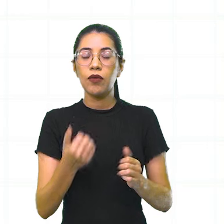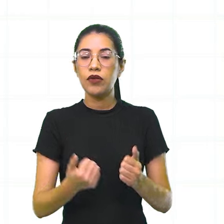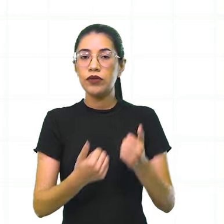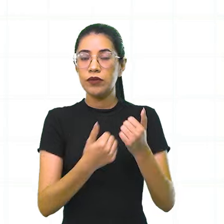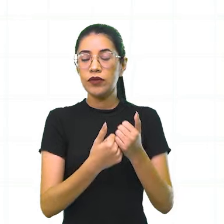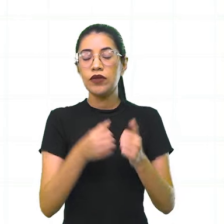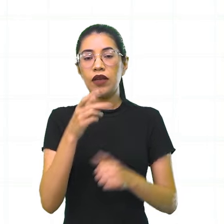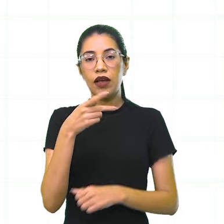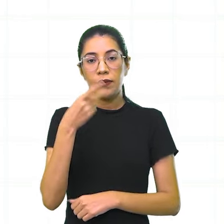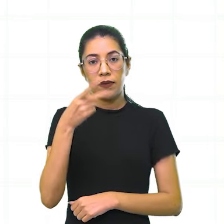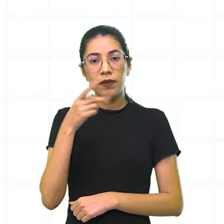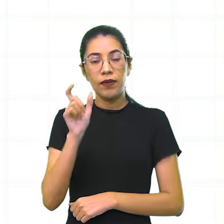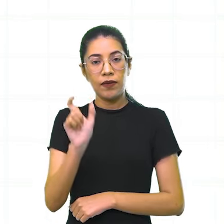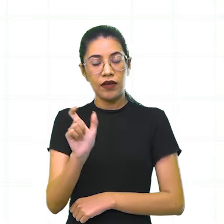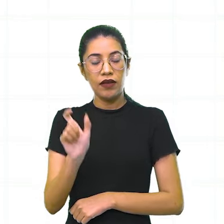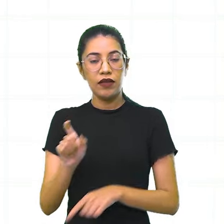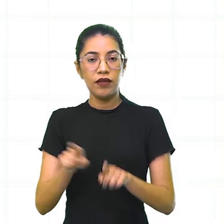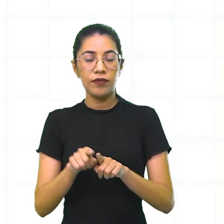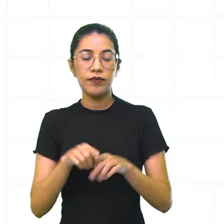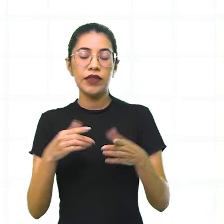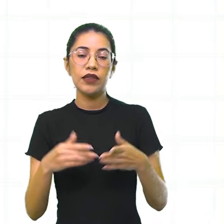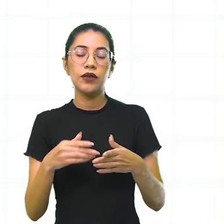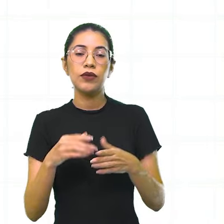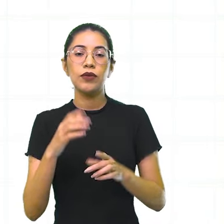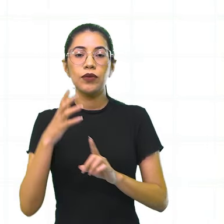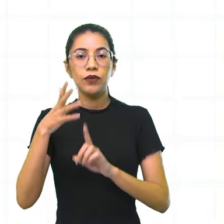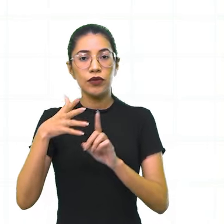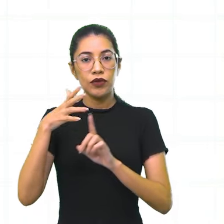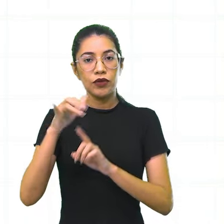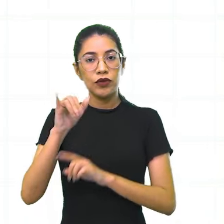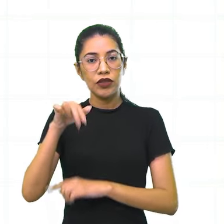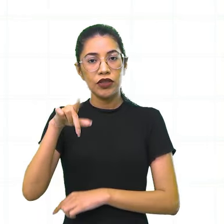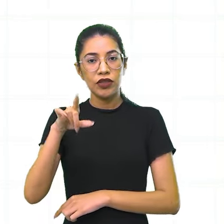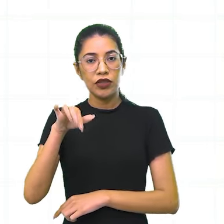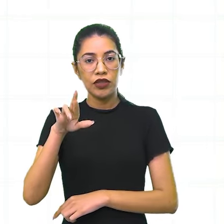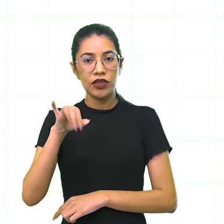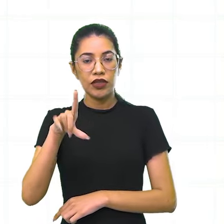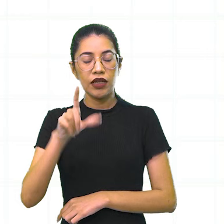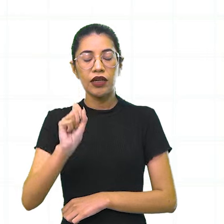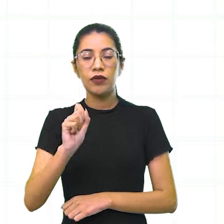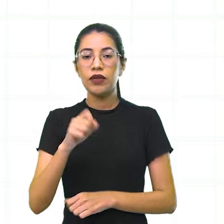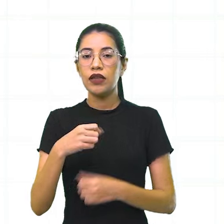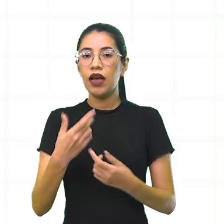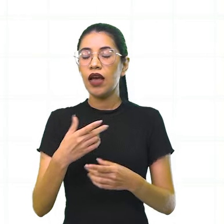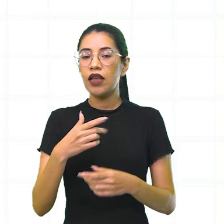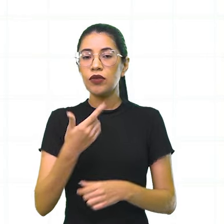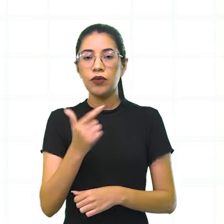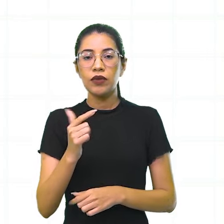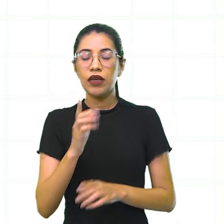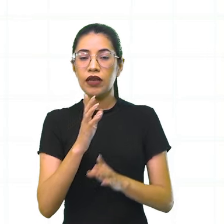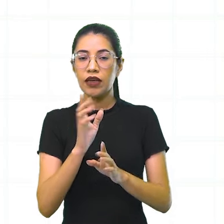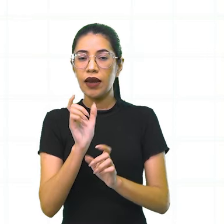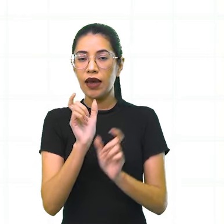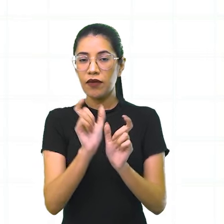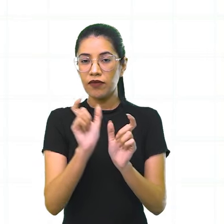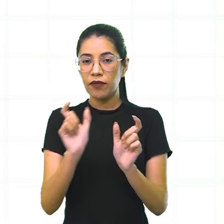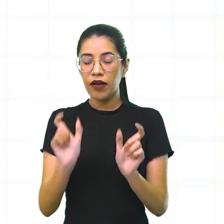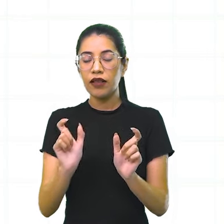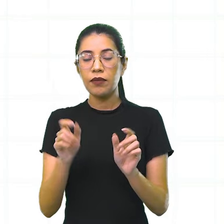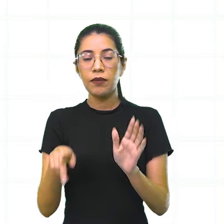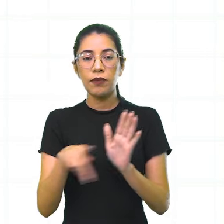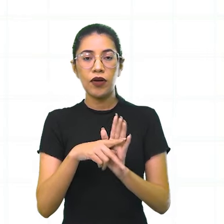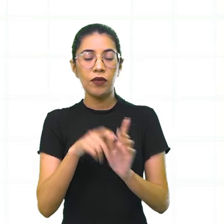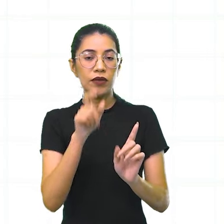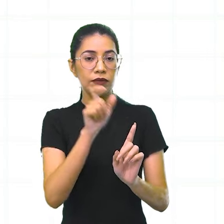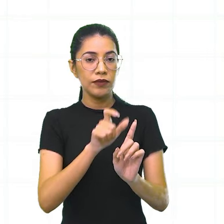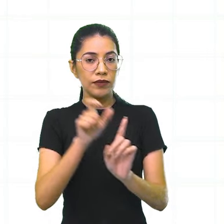suas palavras. Então, nesse discurso indireto, nós não encontramos as palavras do personagem. Nós